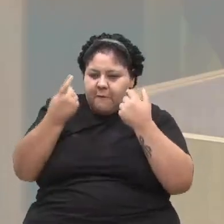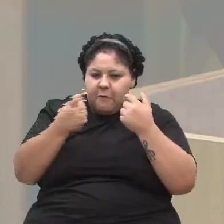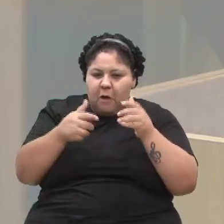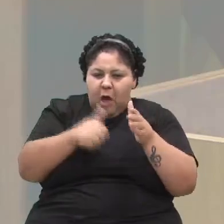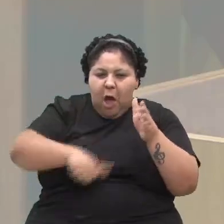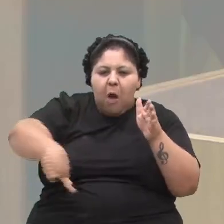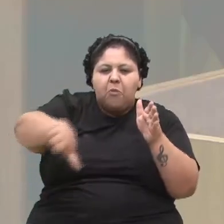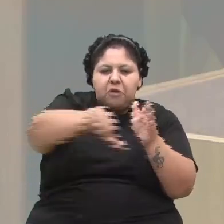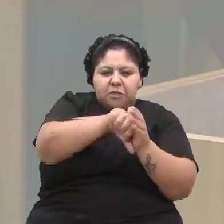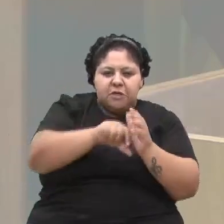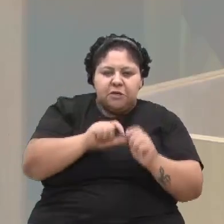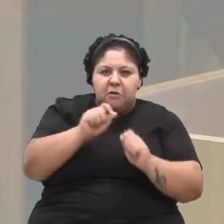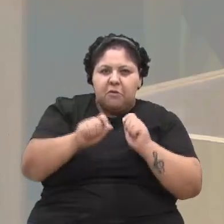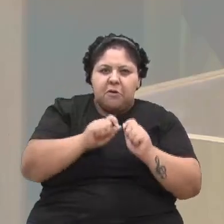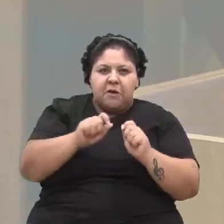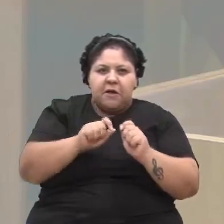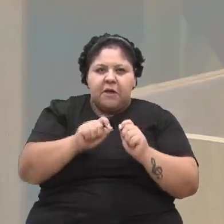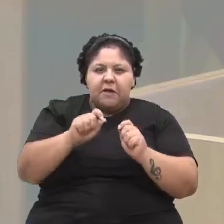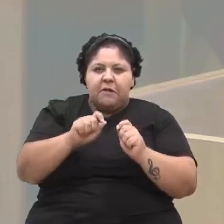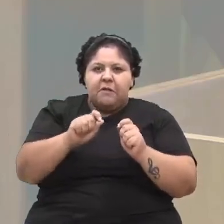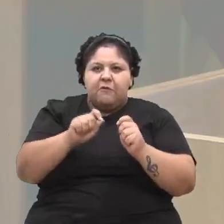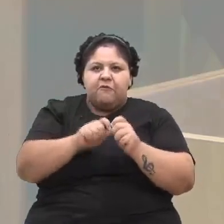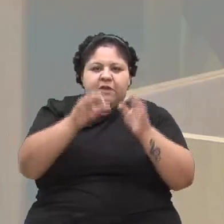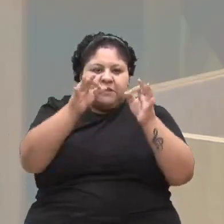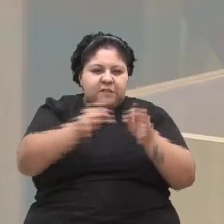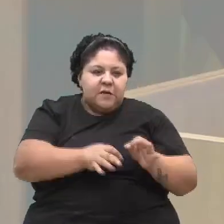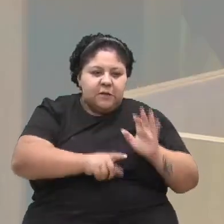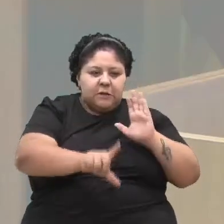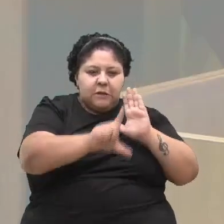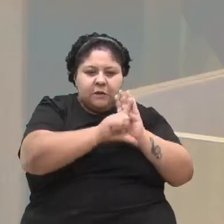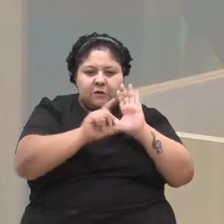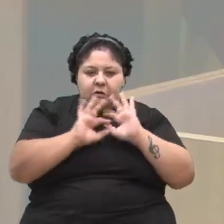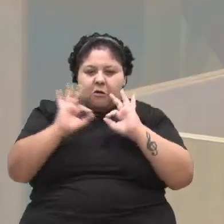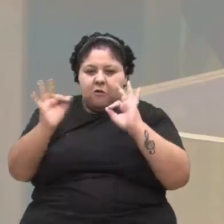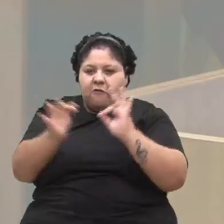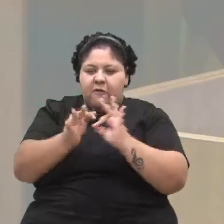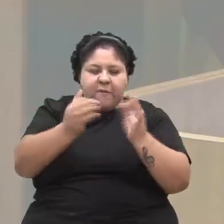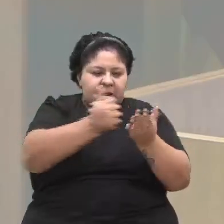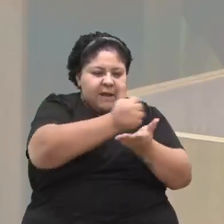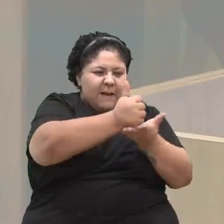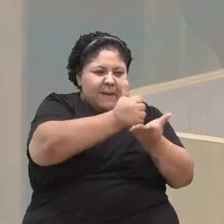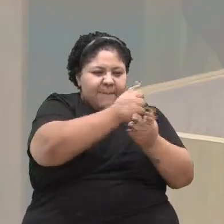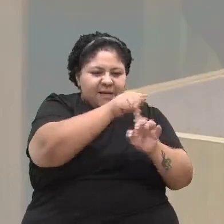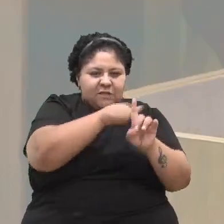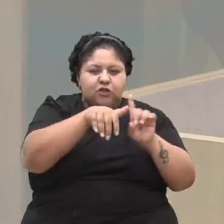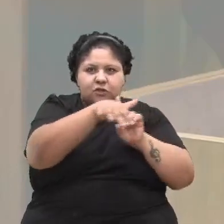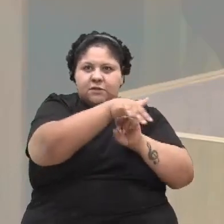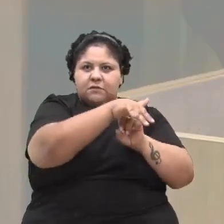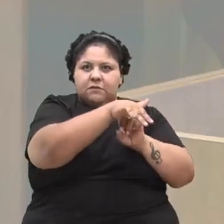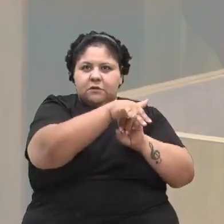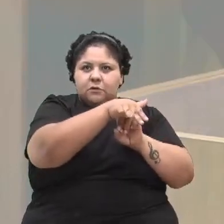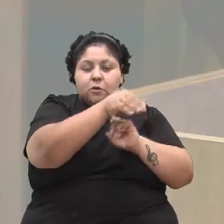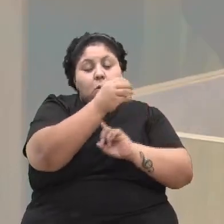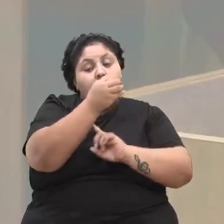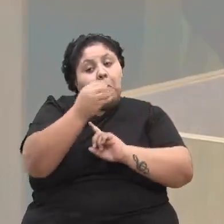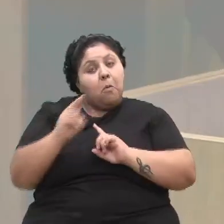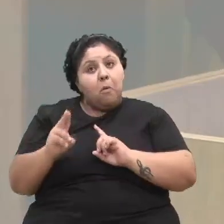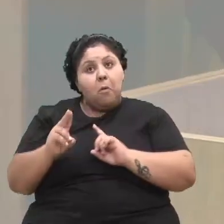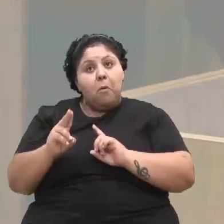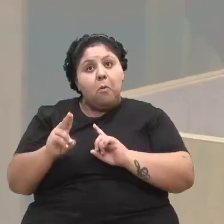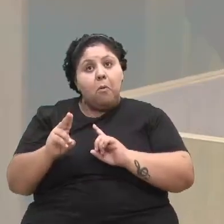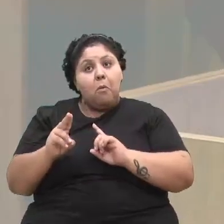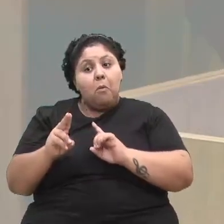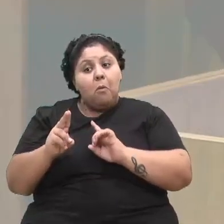lei, com a família no centro da base social. Ou em mão